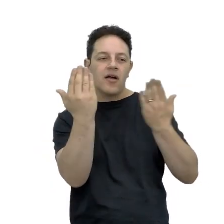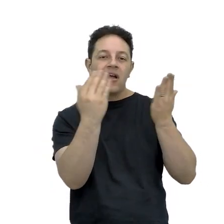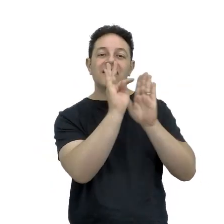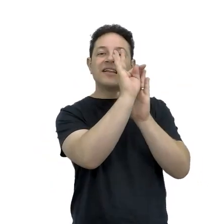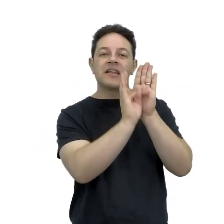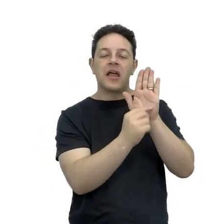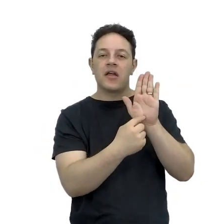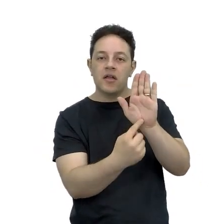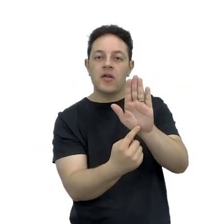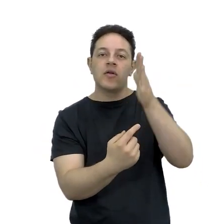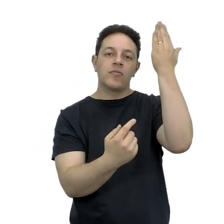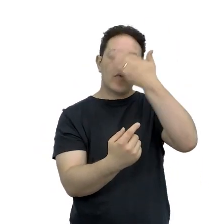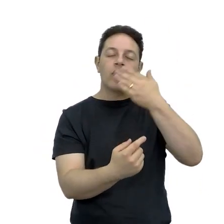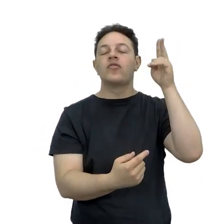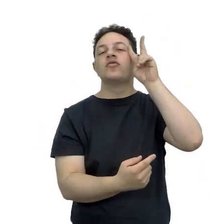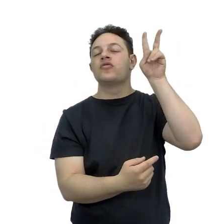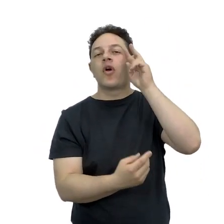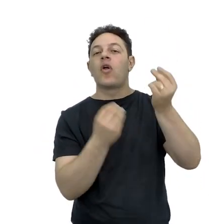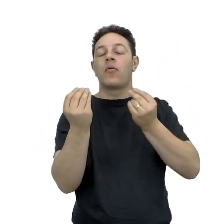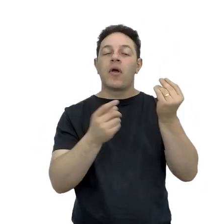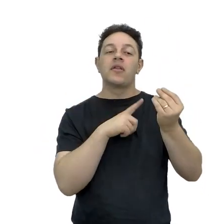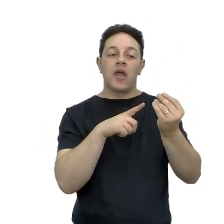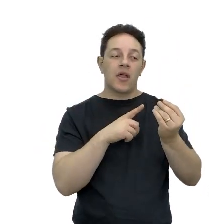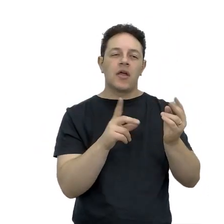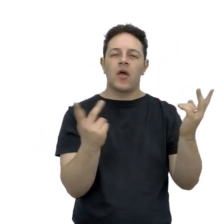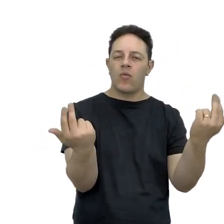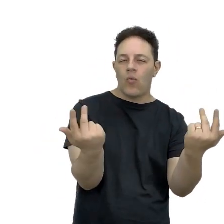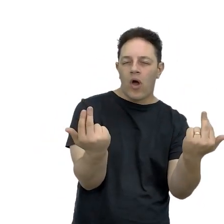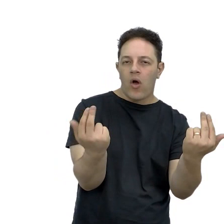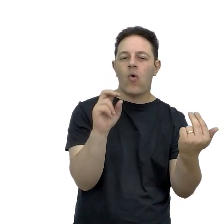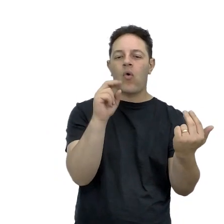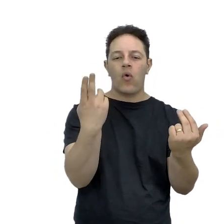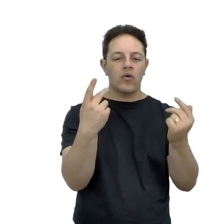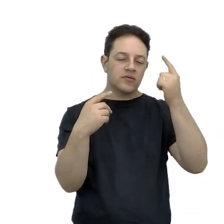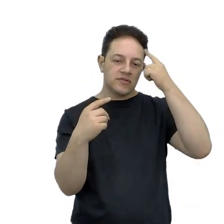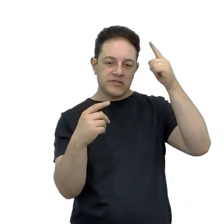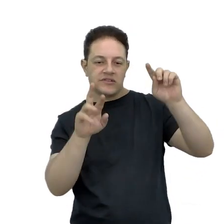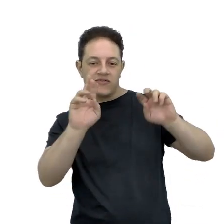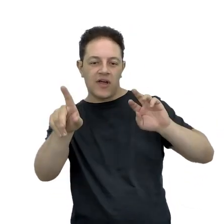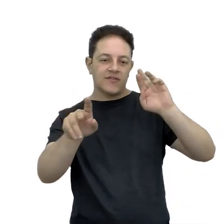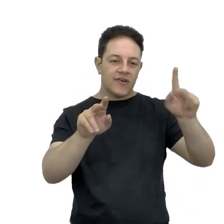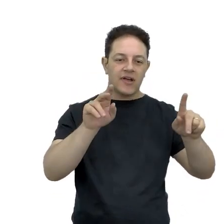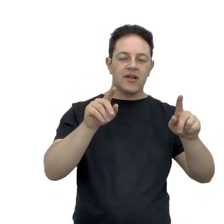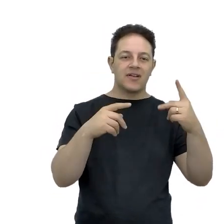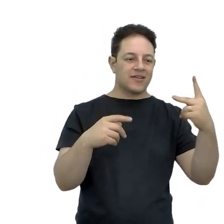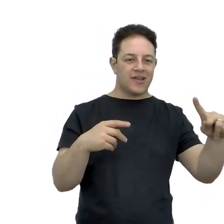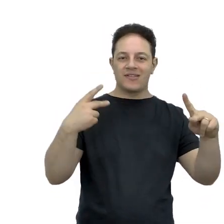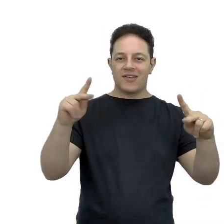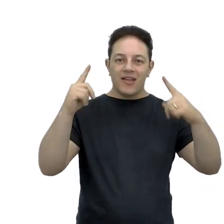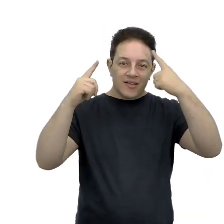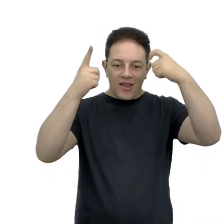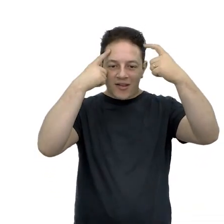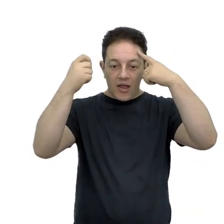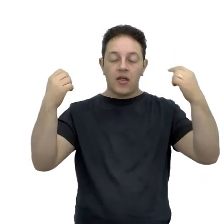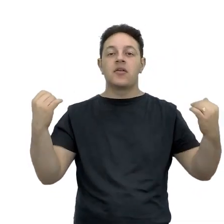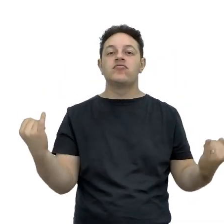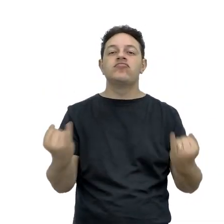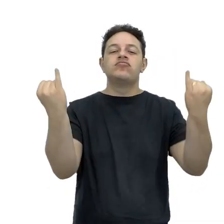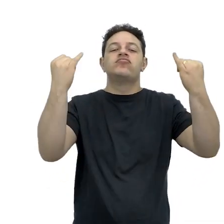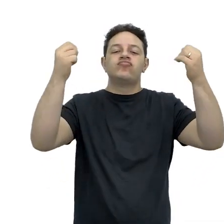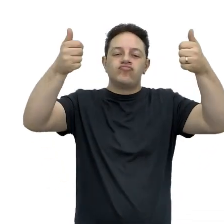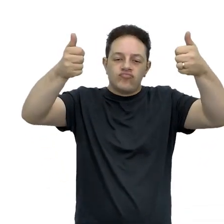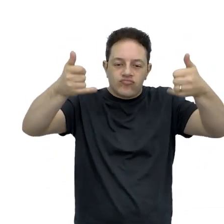identificando semelhanças e diferenças entre essas ideias e a sua importância para explicar a